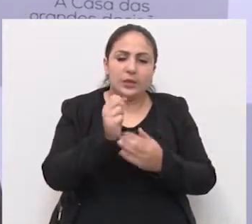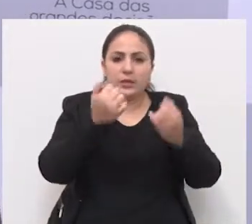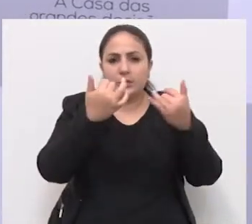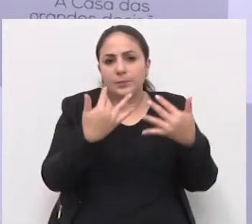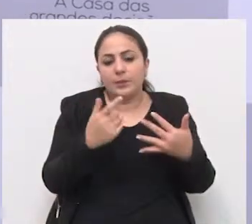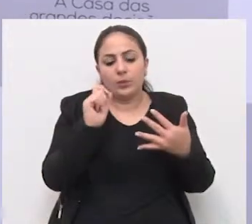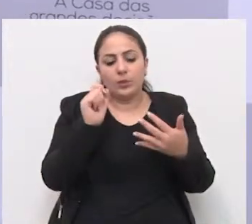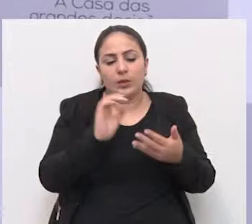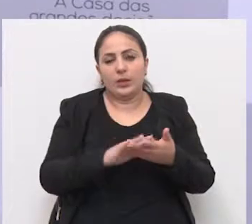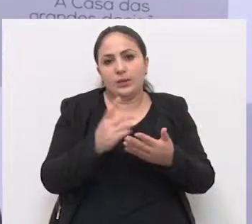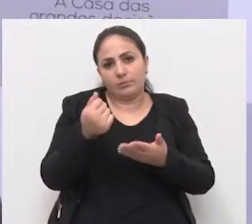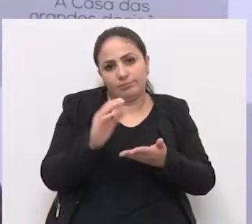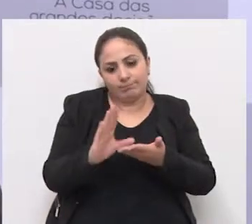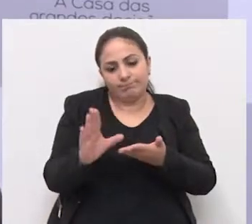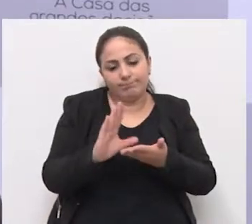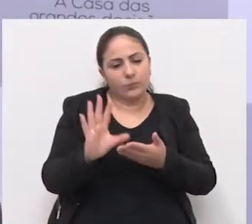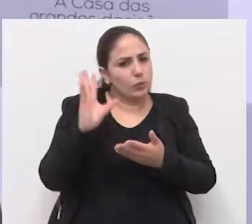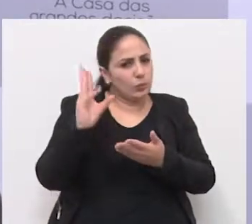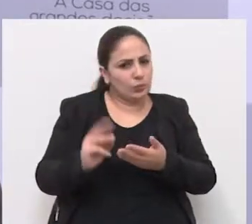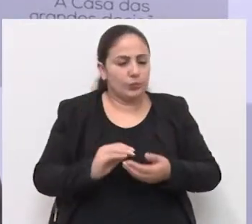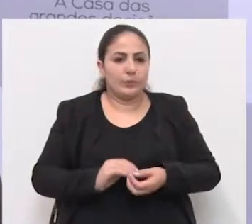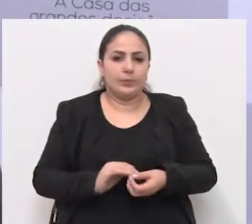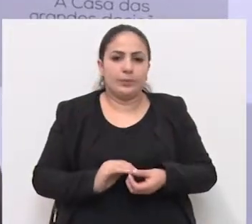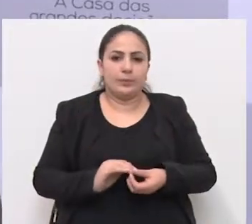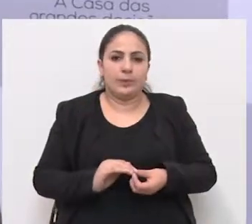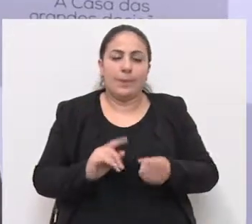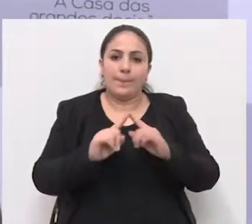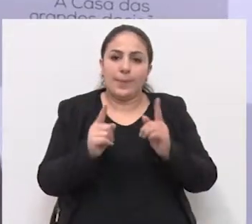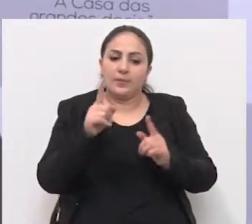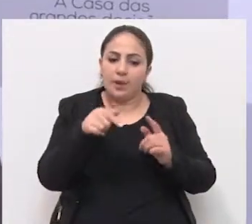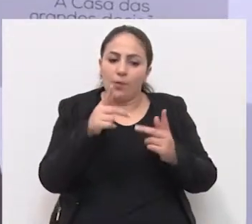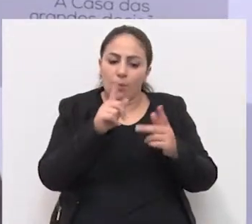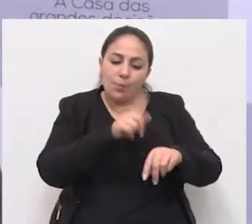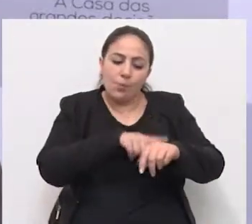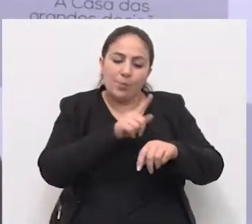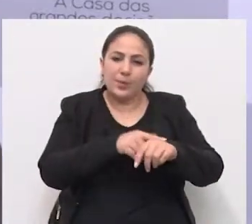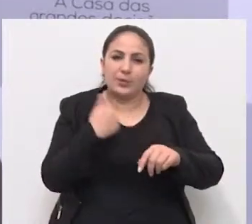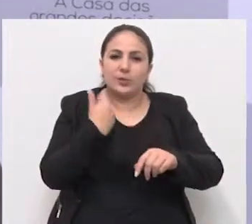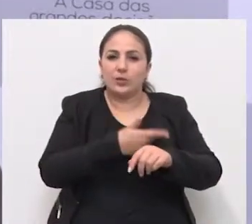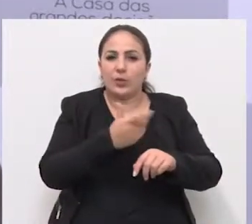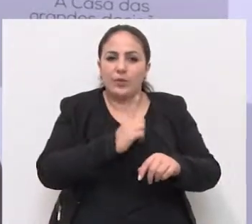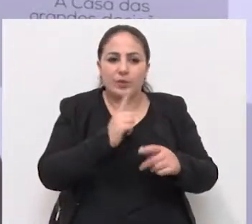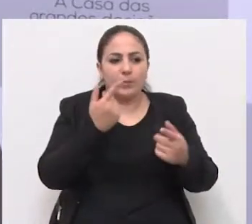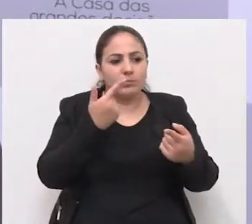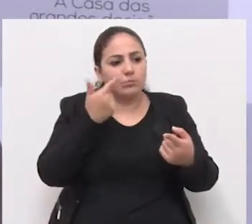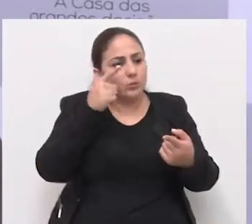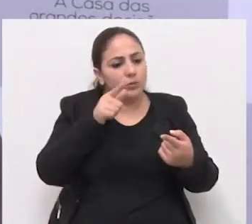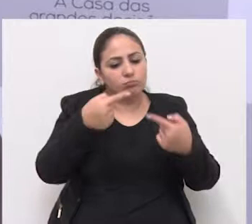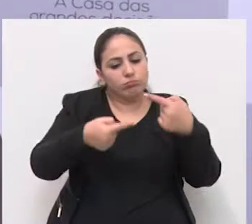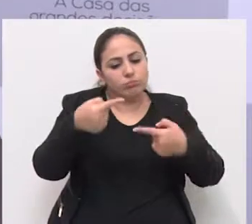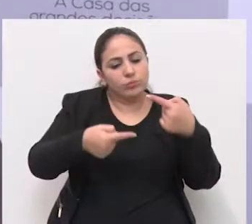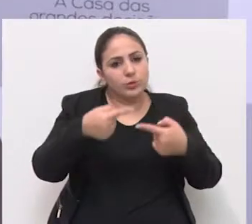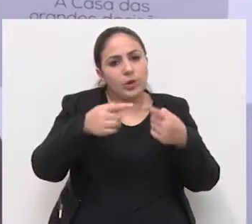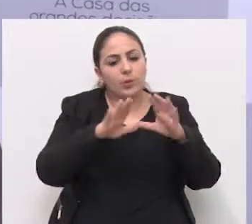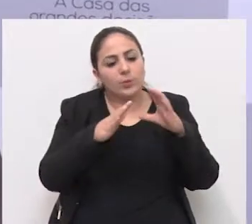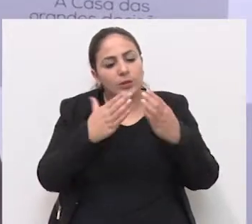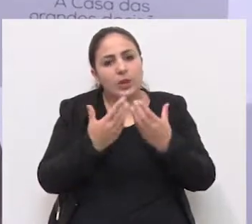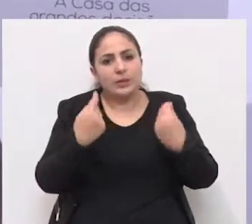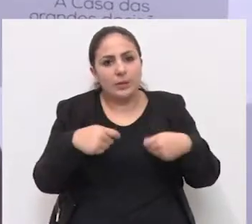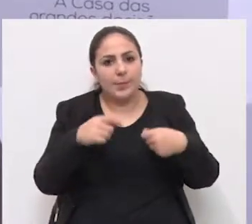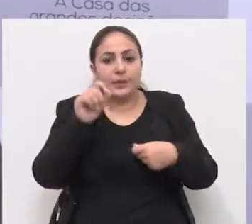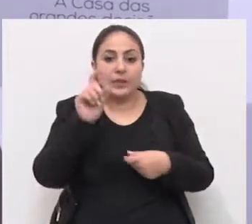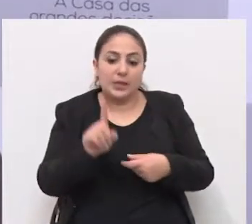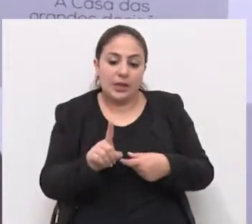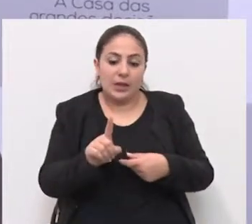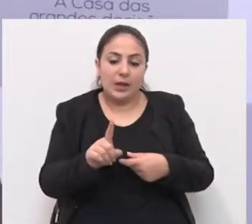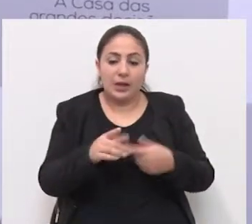que necessita, que justifique esse investimento e tudo mais. Mas é um momento que a gente tem para discutir com a